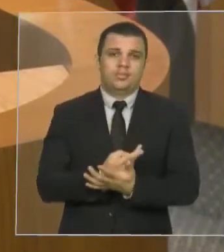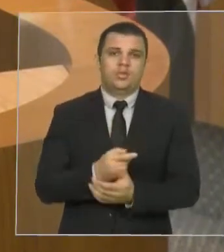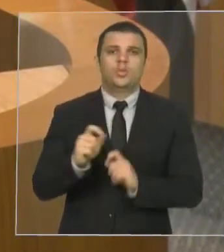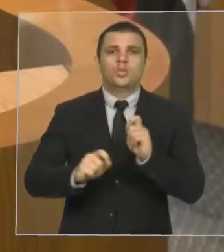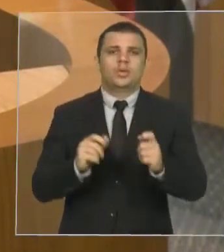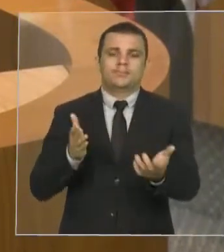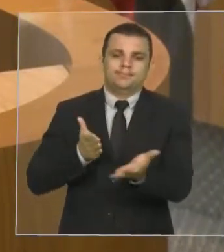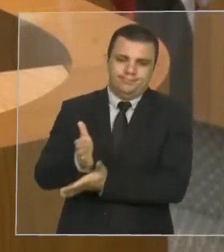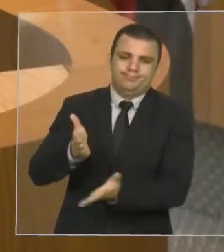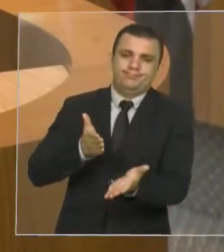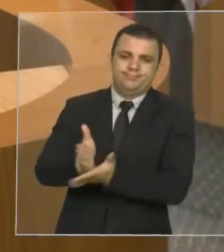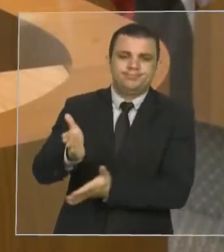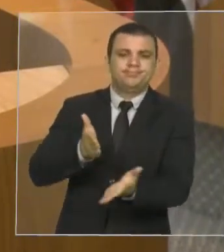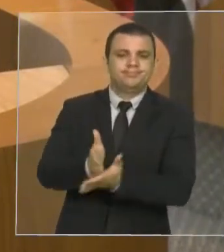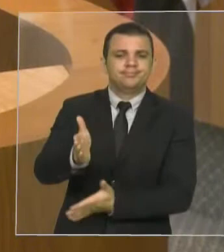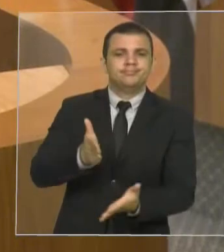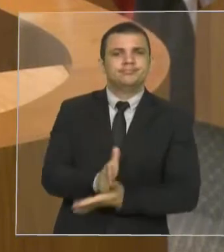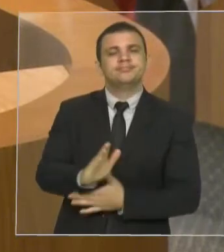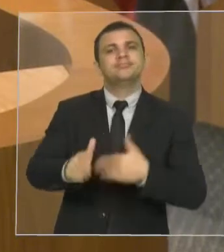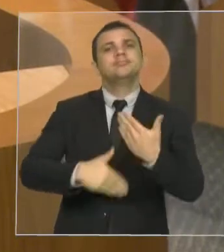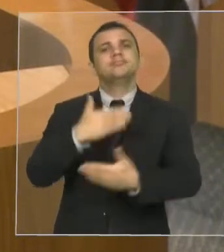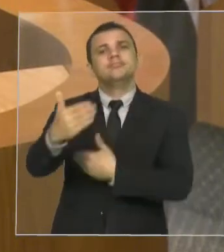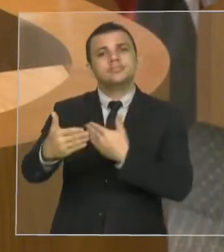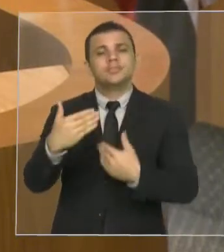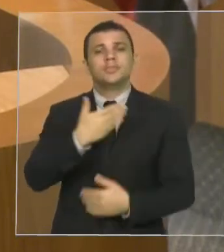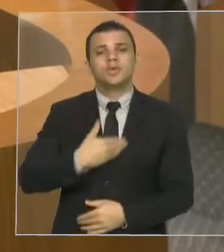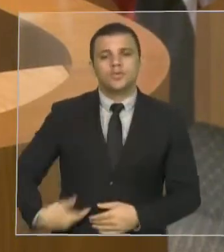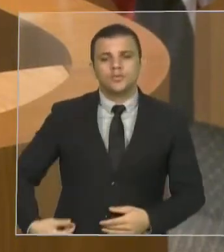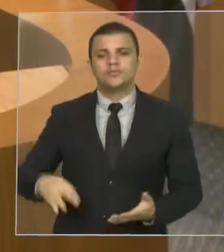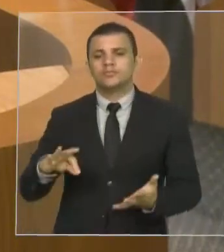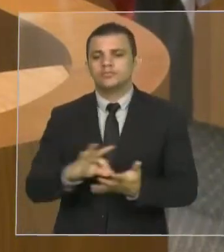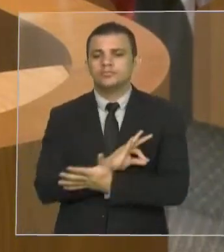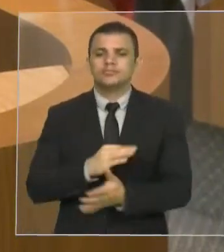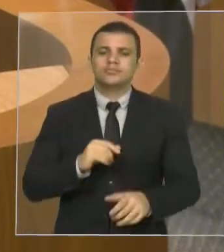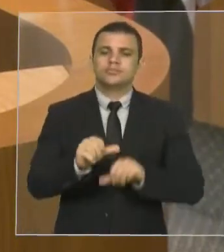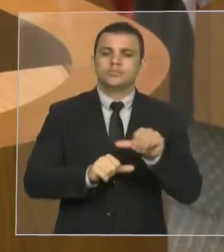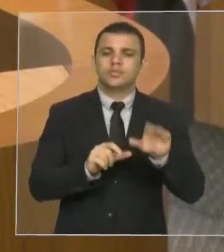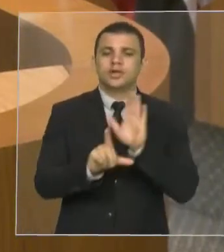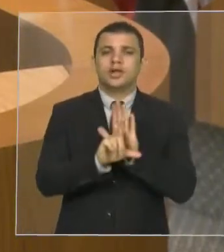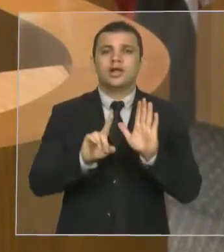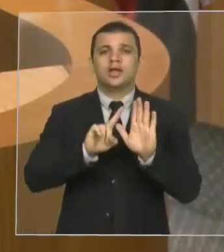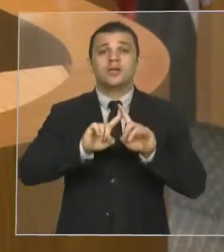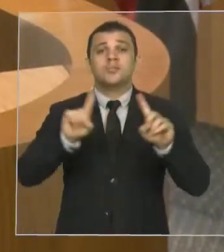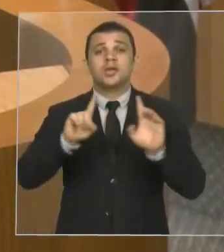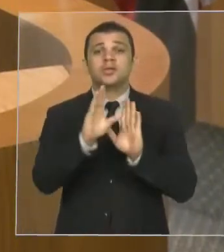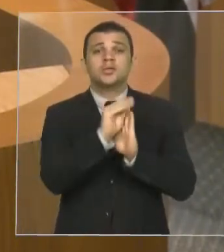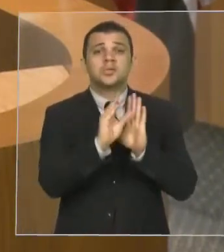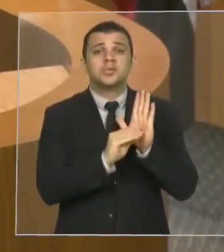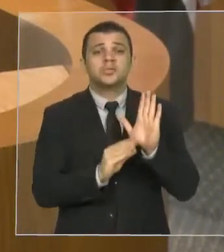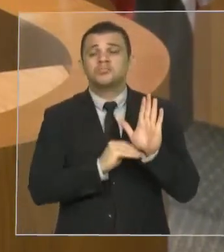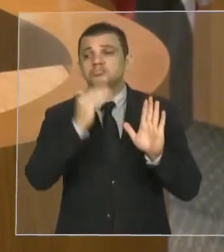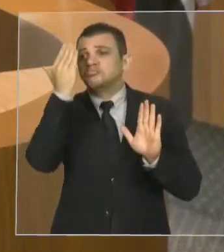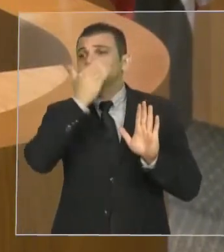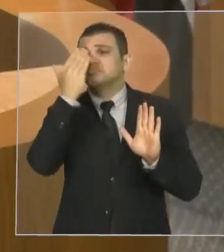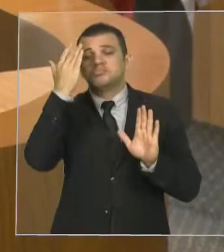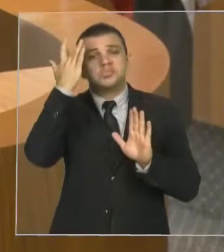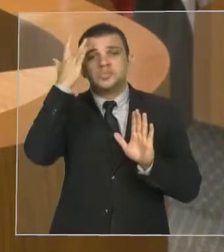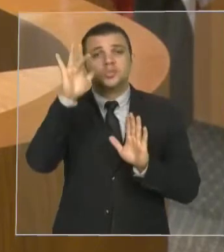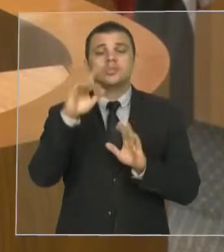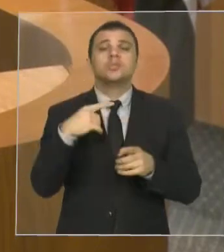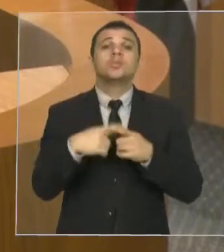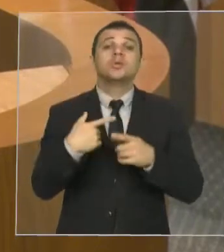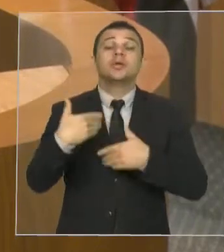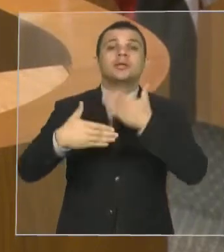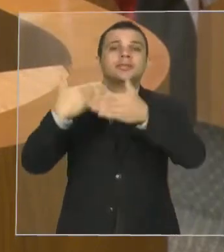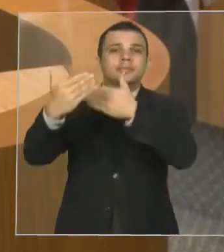irão à sanção e se tornarão leis sem saber o seu conteúdo. Porque depois, quando se causar